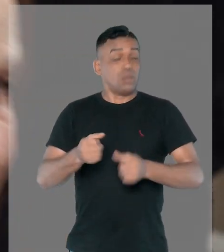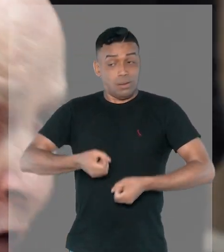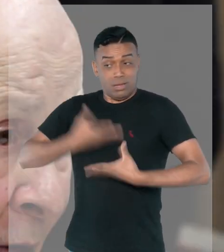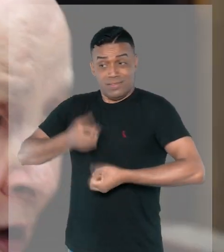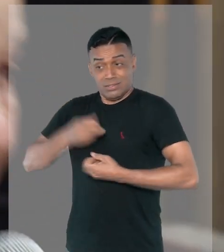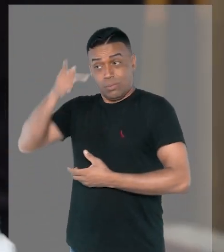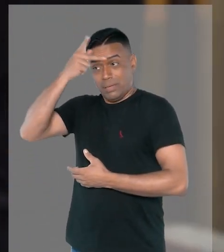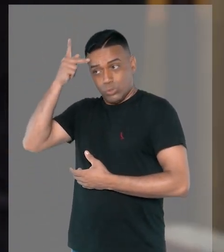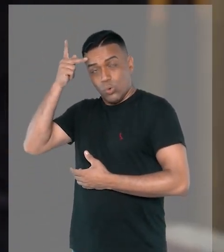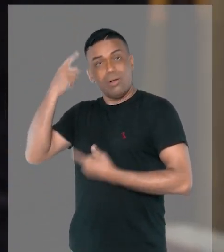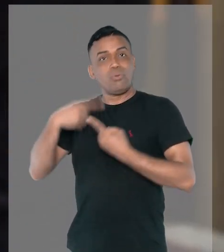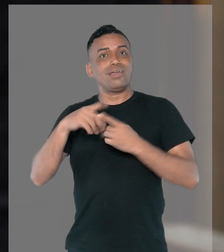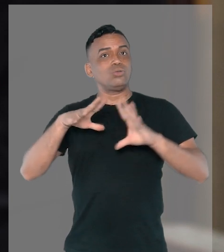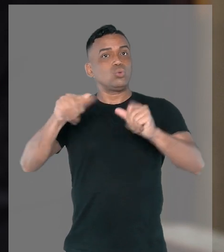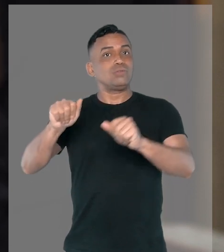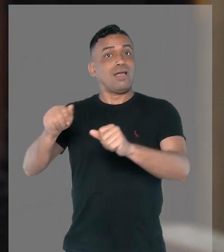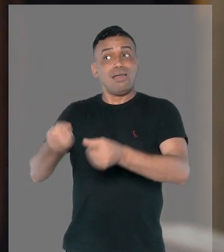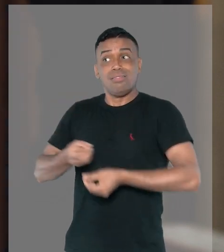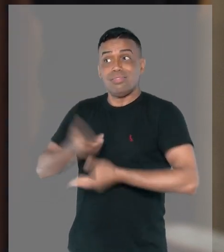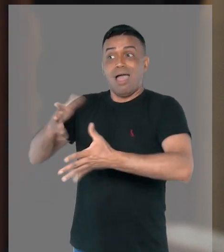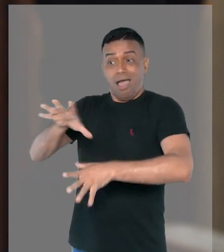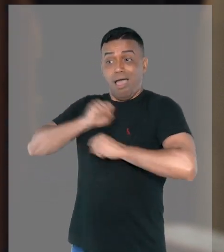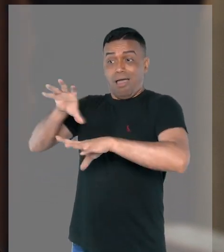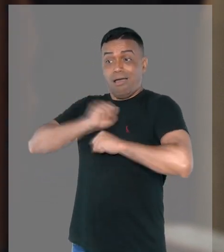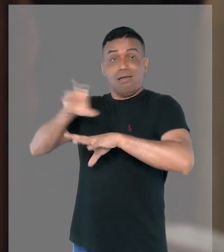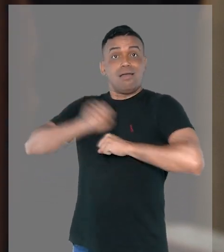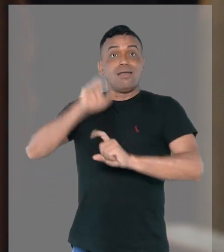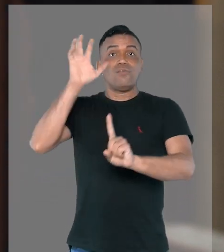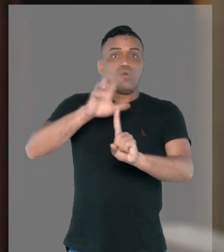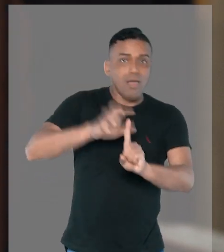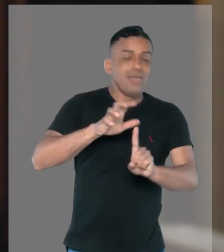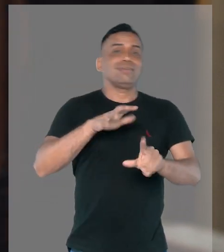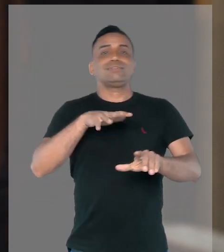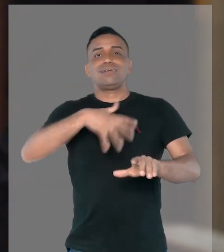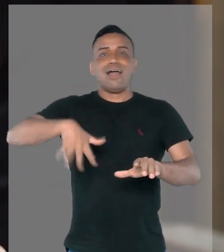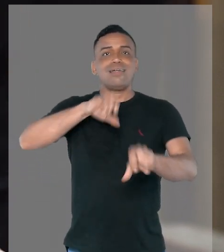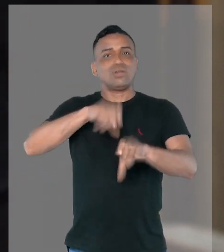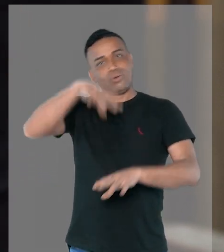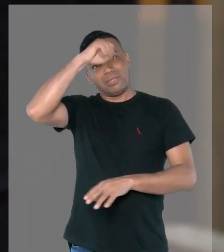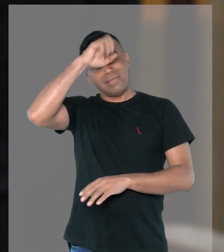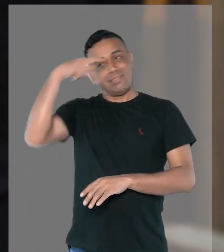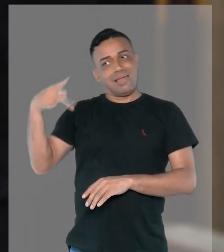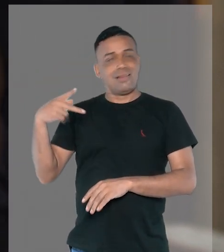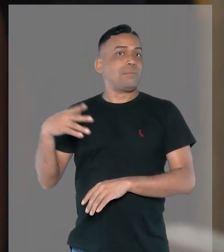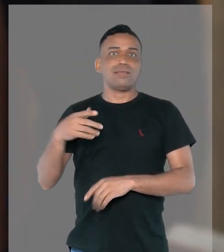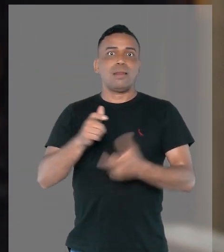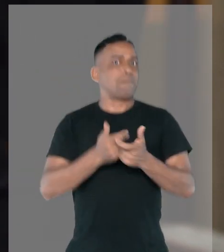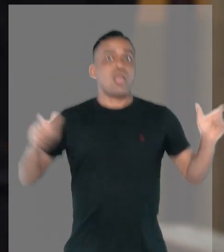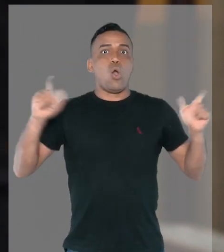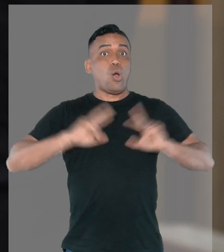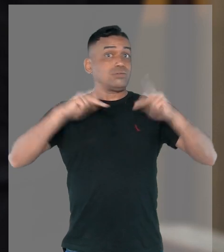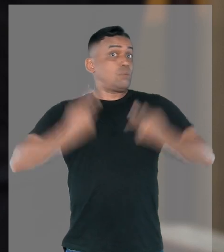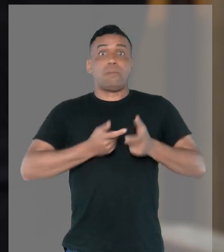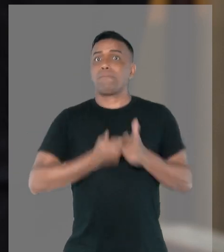manifestando dessa forma, porque é tudo que ela recebeu como influências e educação na sua vida. Mas ela é mais do que isso. Ela não é só